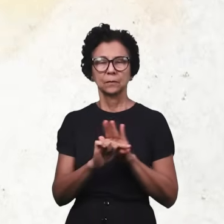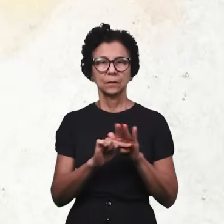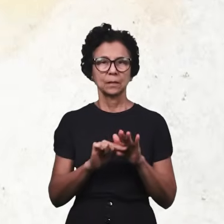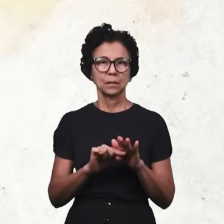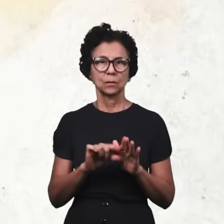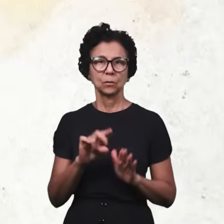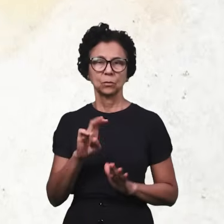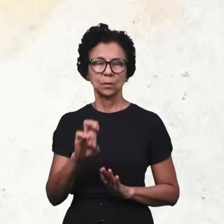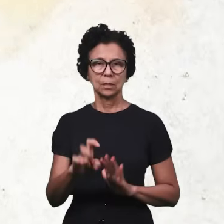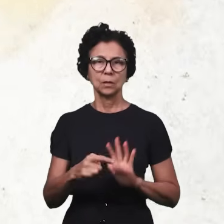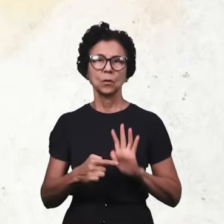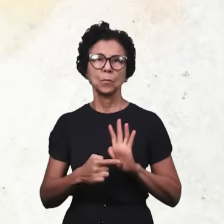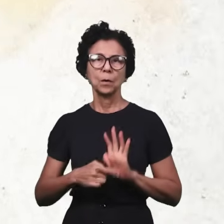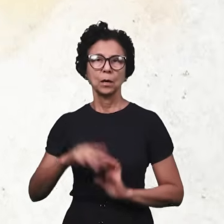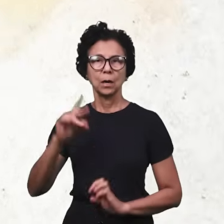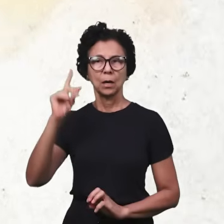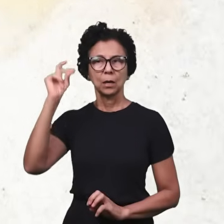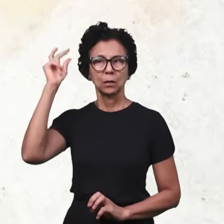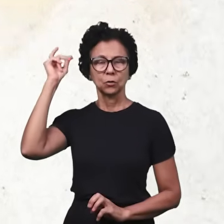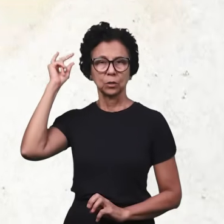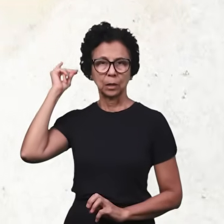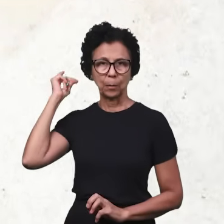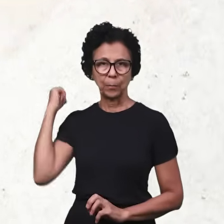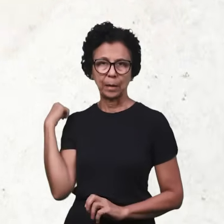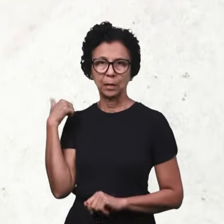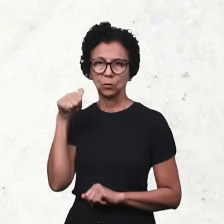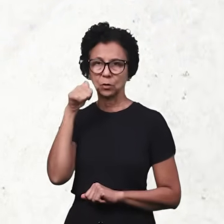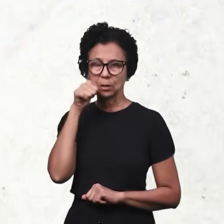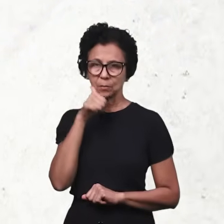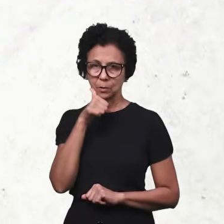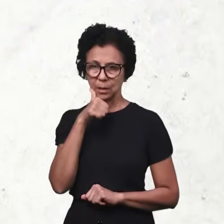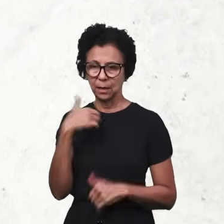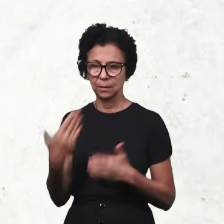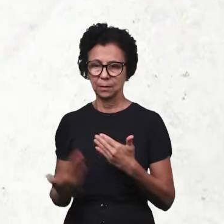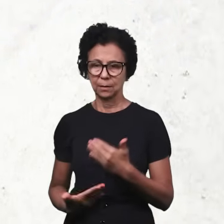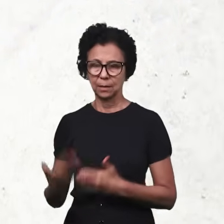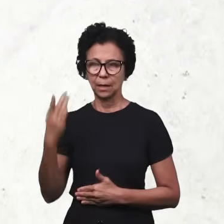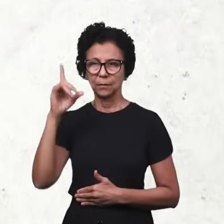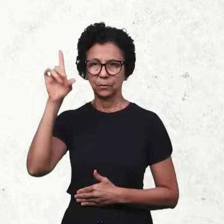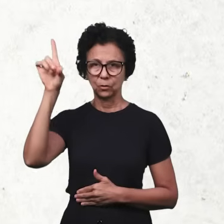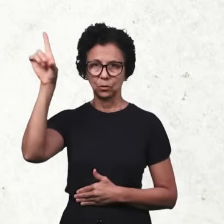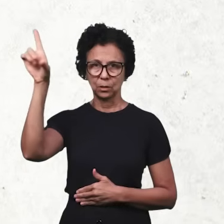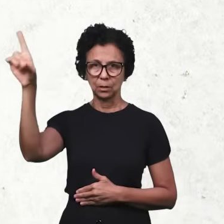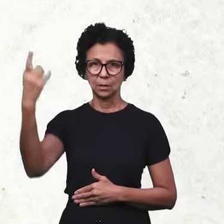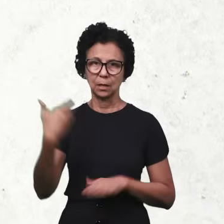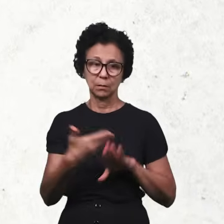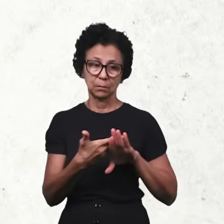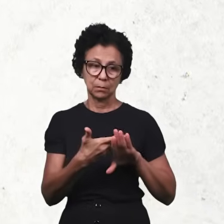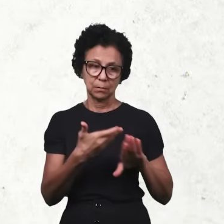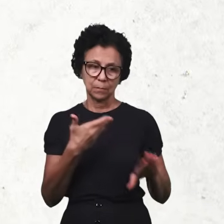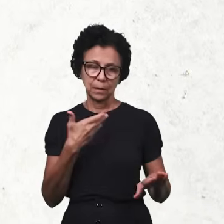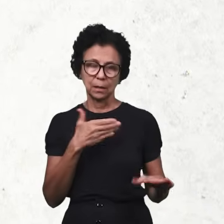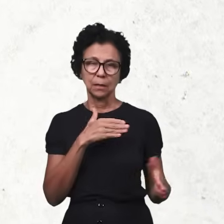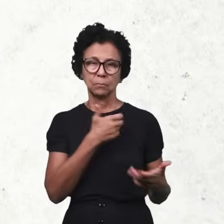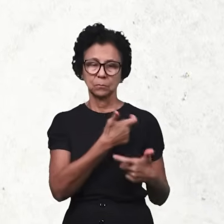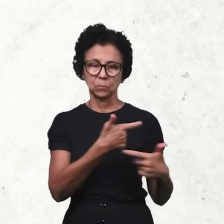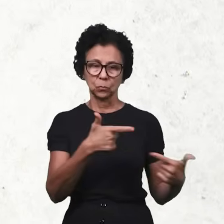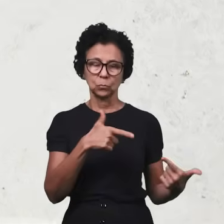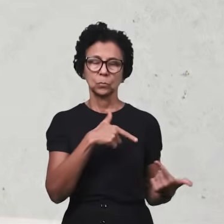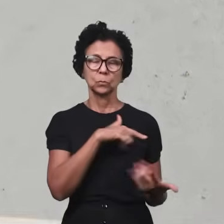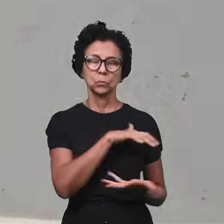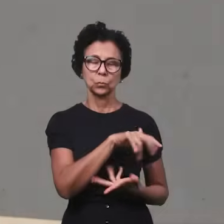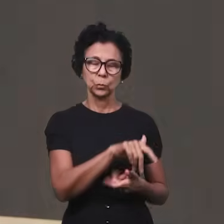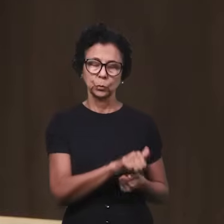adornavam também antigamente as santas mulheres que esperavam em Deus e estavam sujeitas a seu próprio